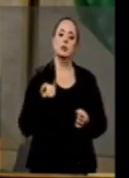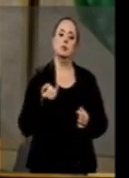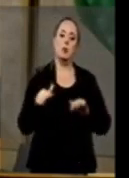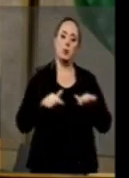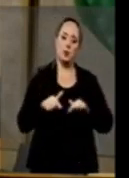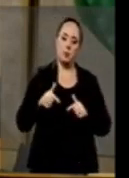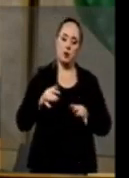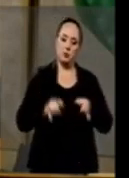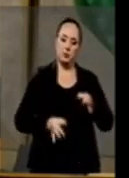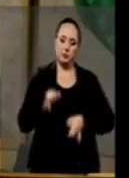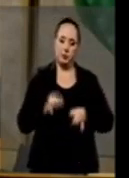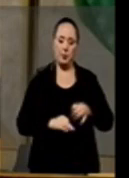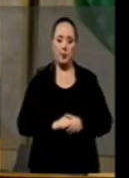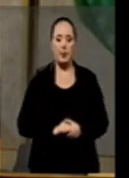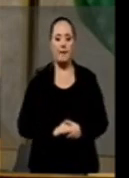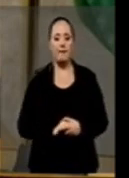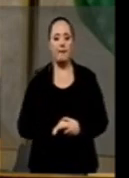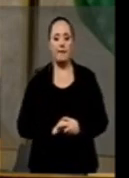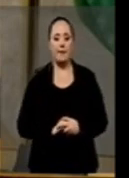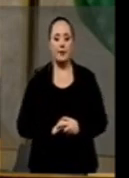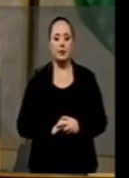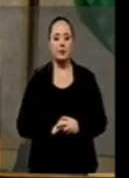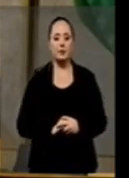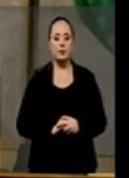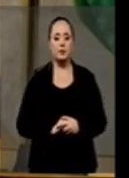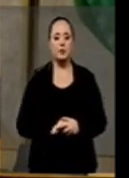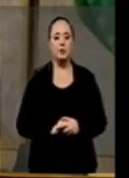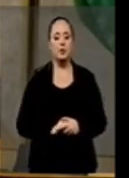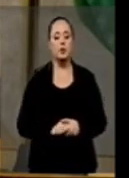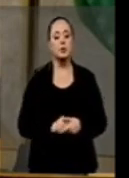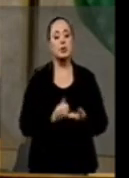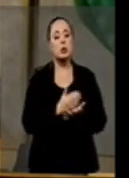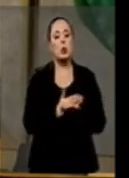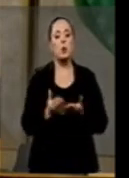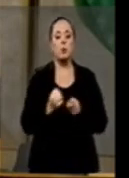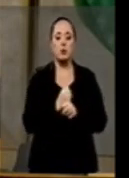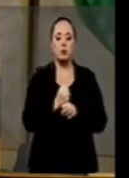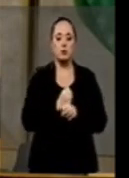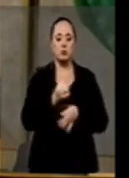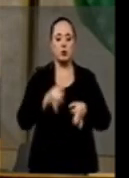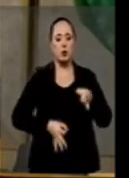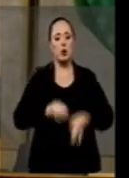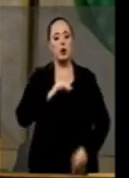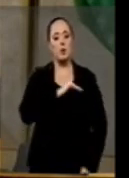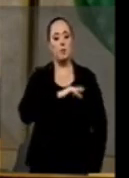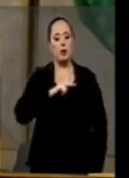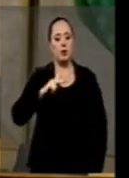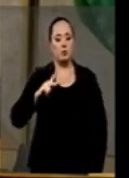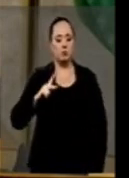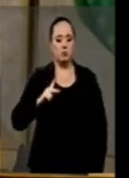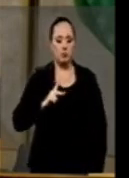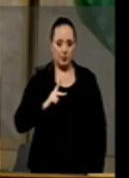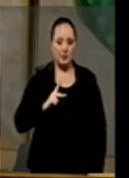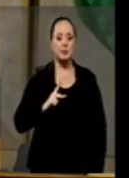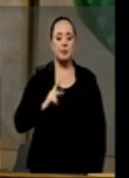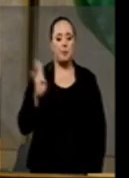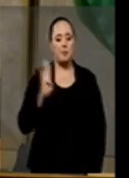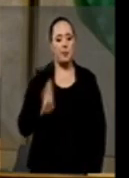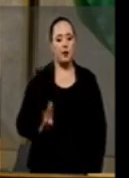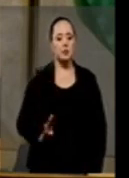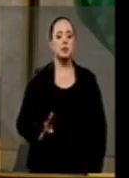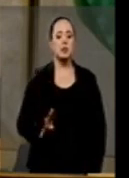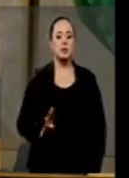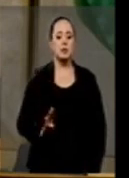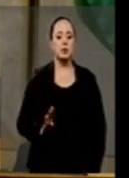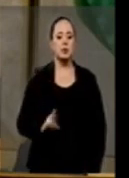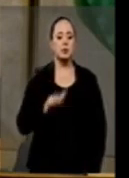justiça neste início do ano judiciário ministério público brasileiro irmã nancy ao presidente do